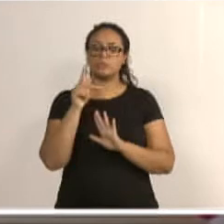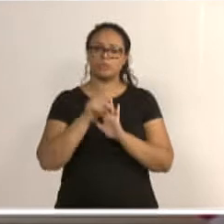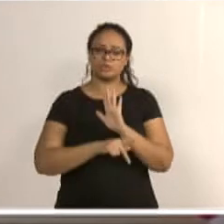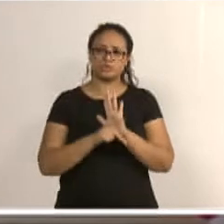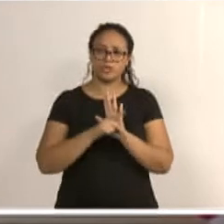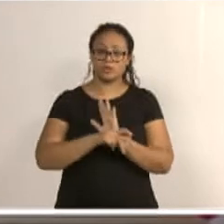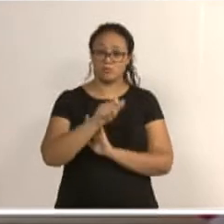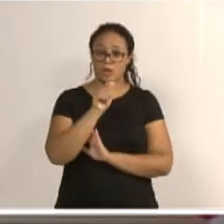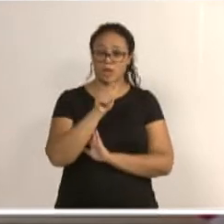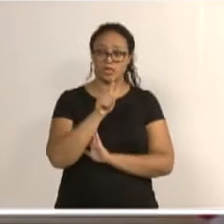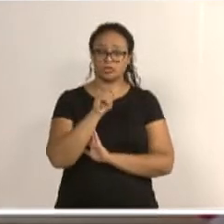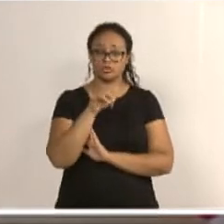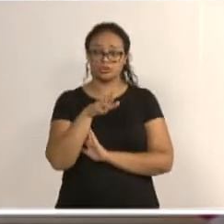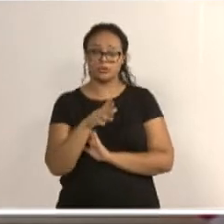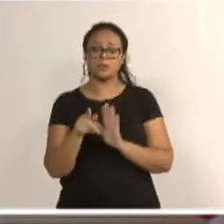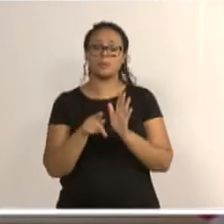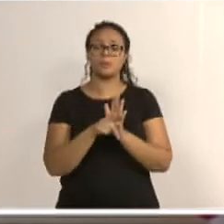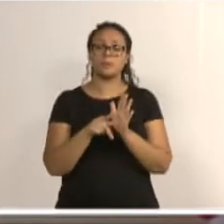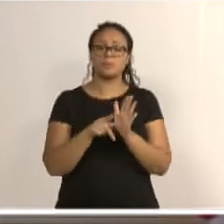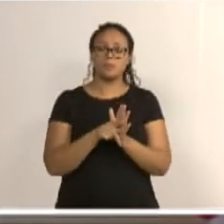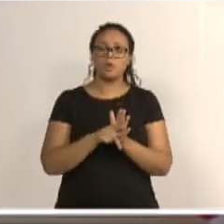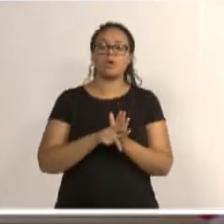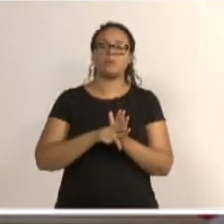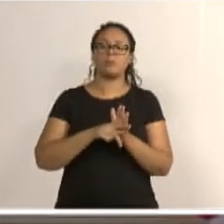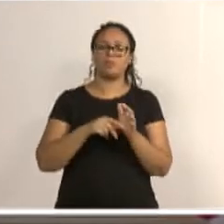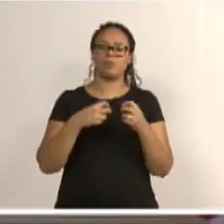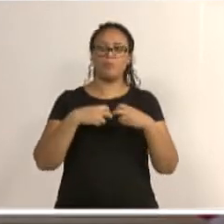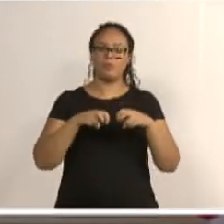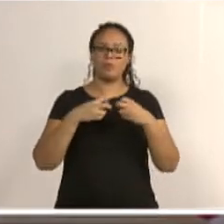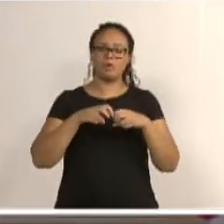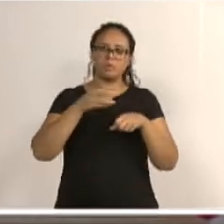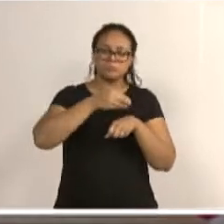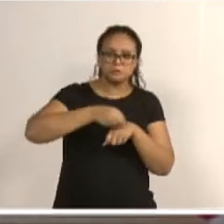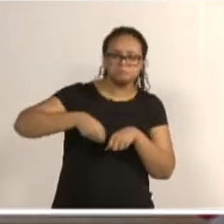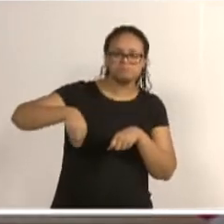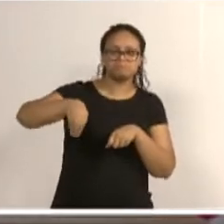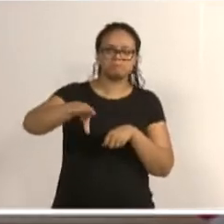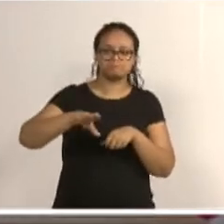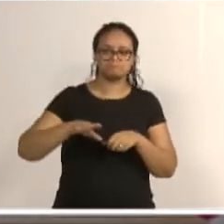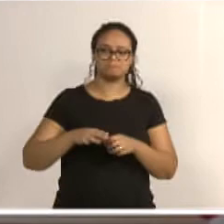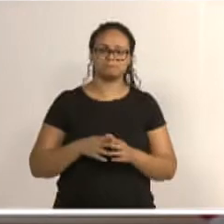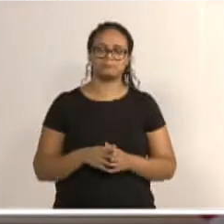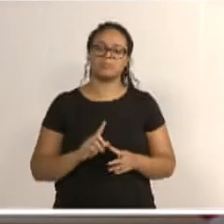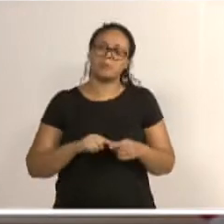tem é exatamente fazer a regionalização, só que aí nós temos que chamar o DETER também.